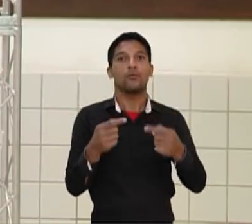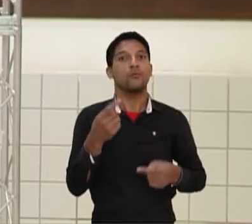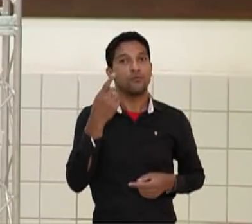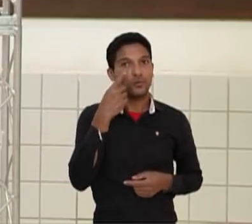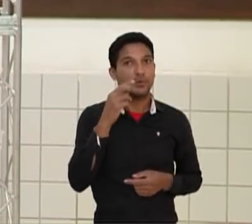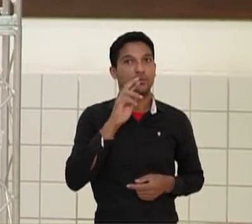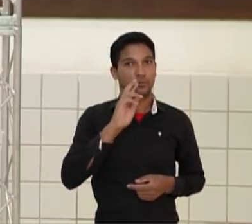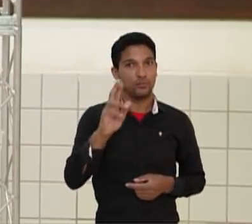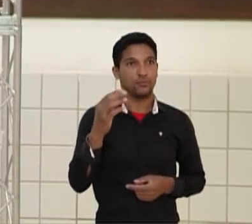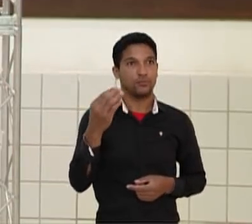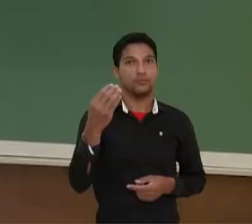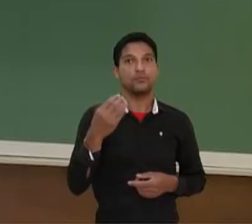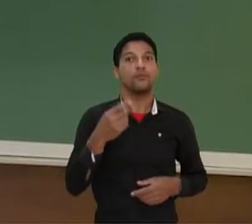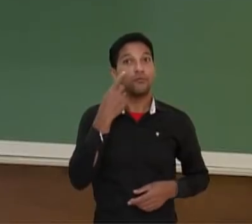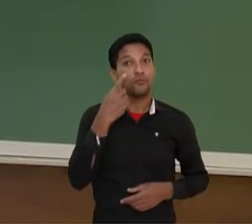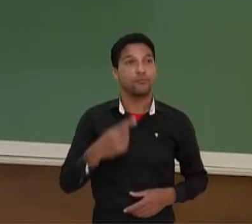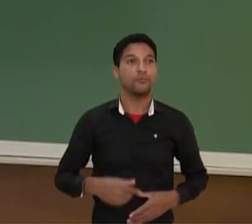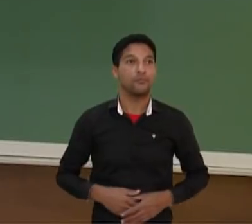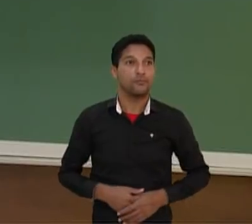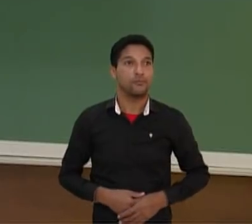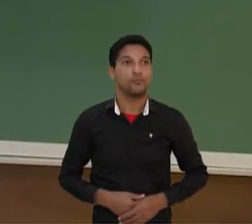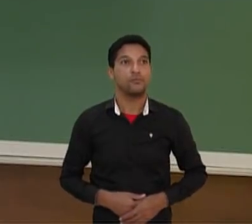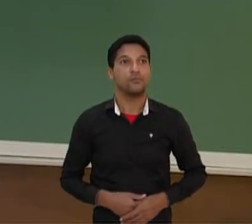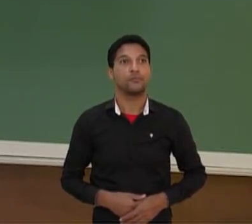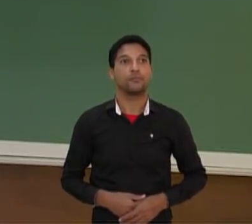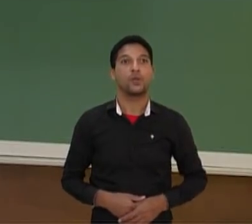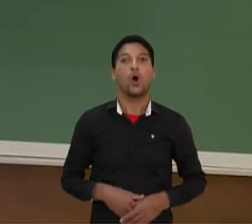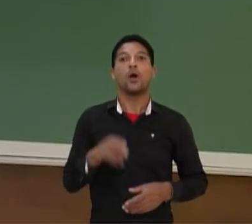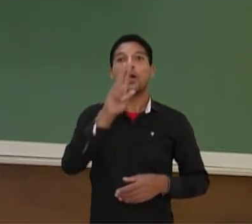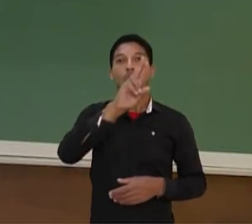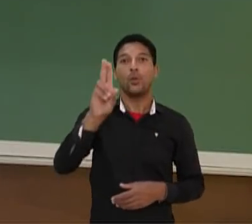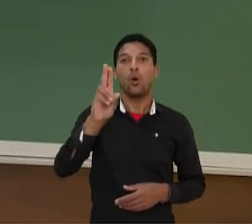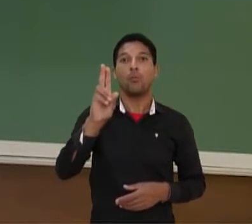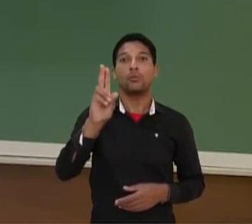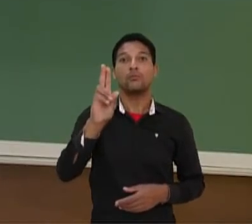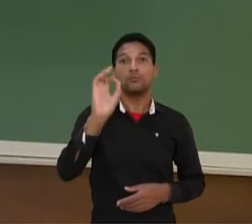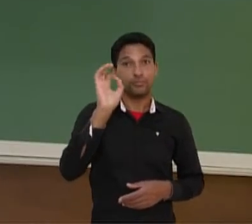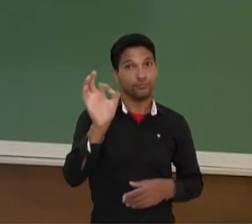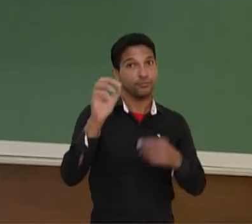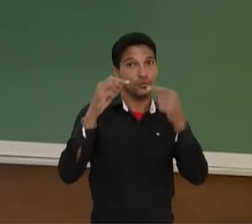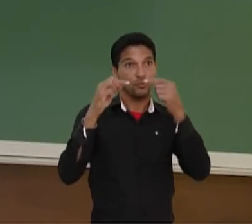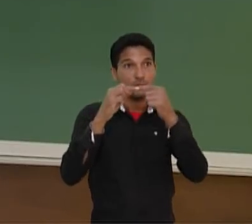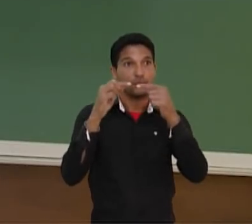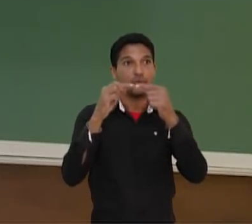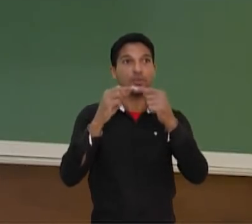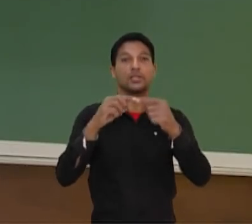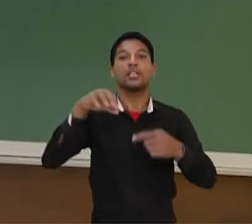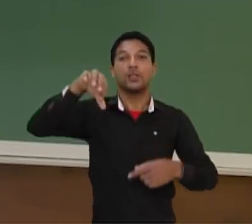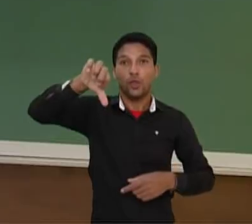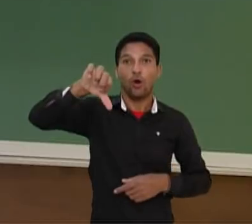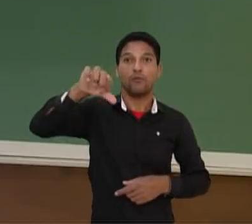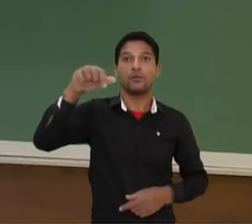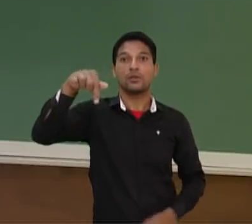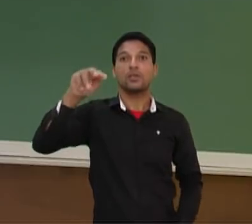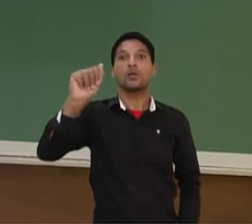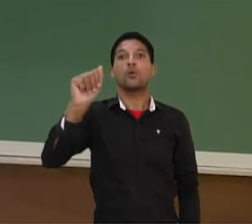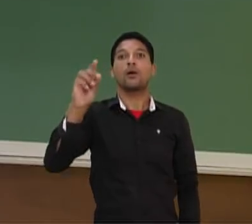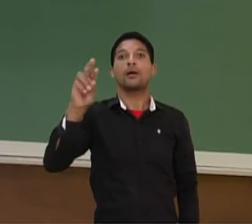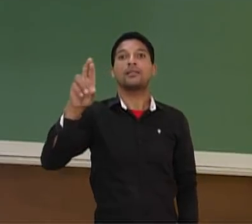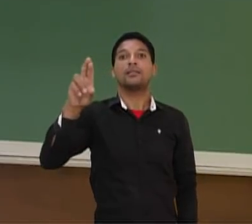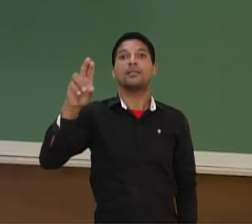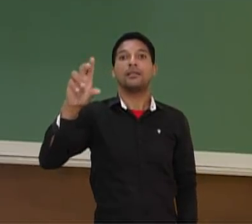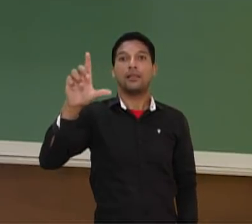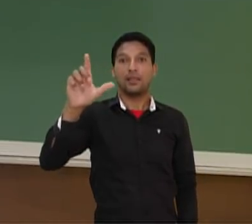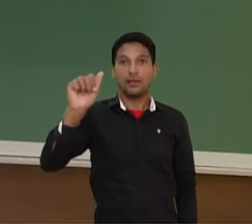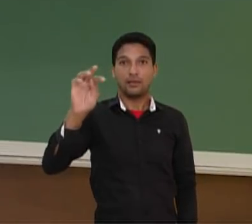Então confere comigo o que eu estou pedindo ali. Dê os nomes corretos dos quadriláteros. Então eu tenho 9 quadriláteros e você vai dizer o nome de cada